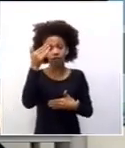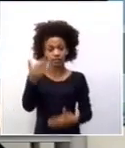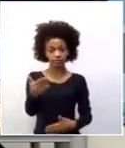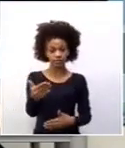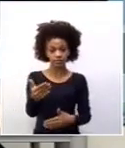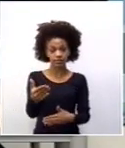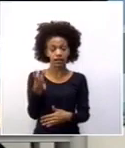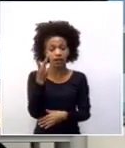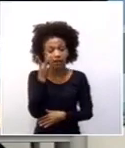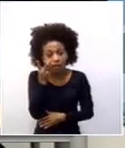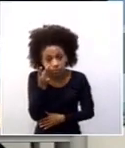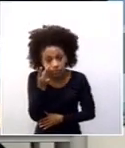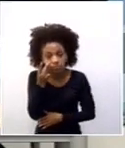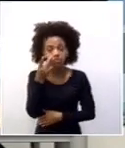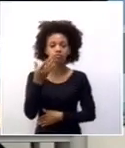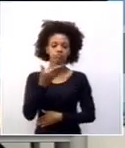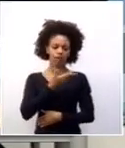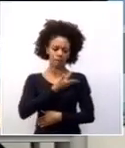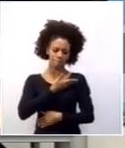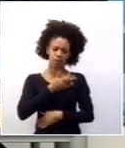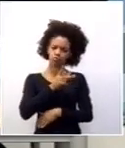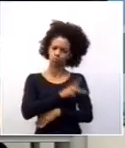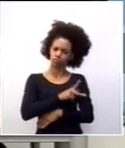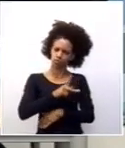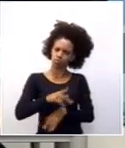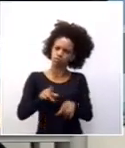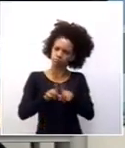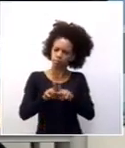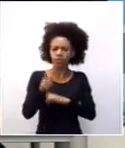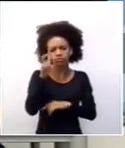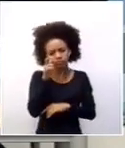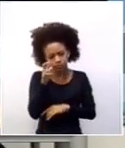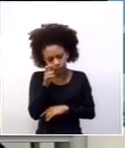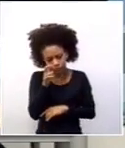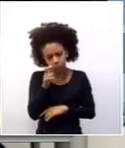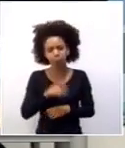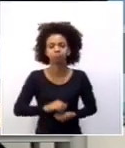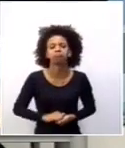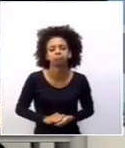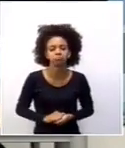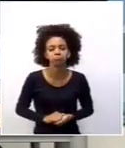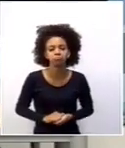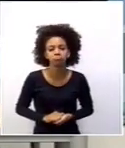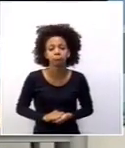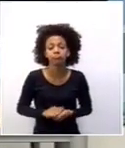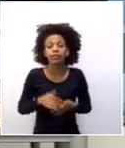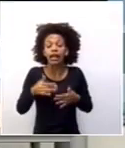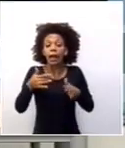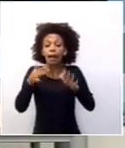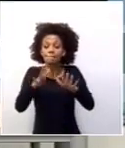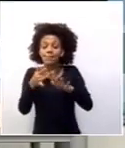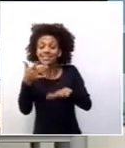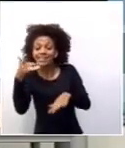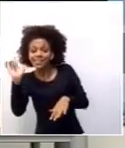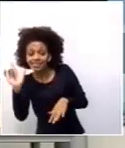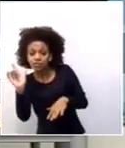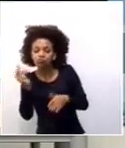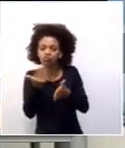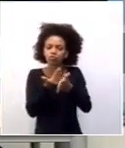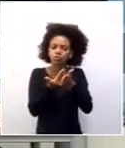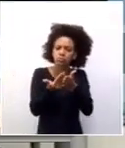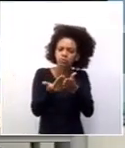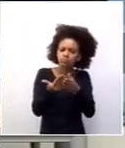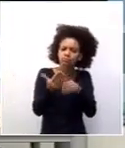presença dos colegas professores que também estão aqui assistindo com a gente, Antes de começar a aula, eu gostaria de